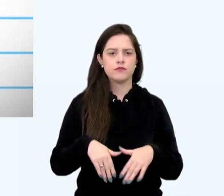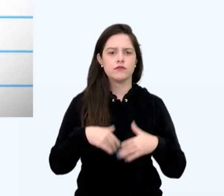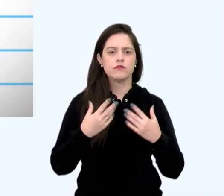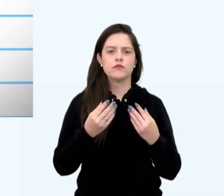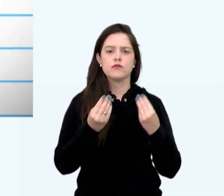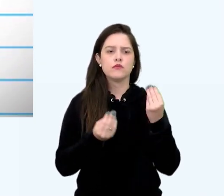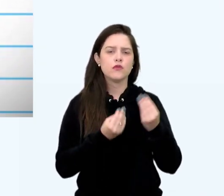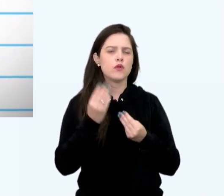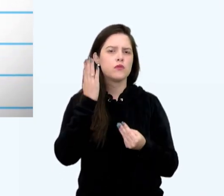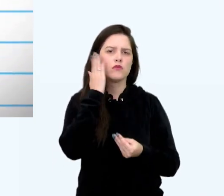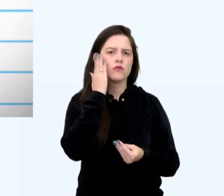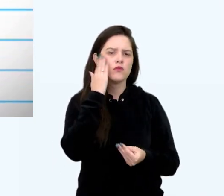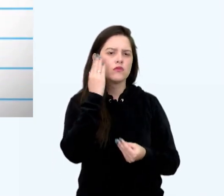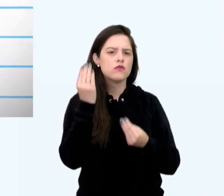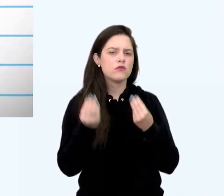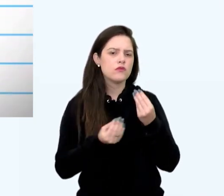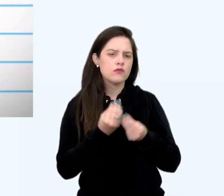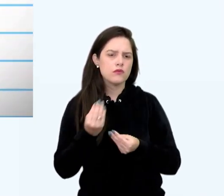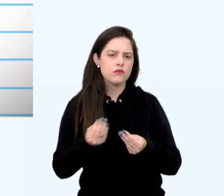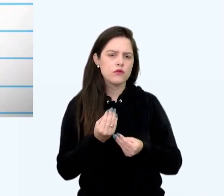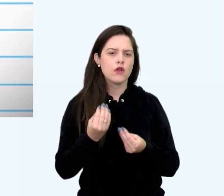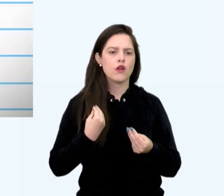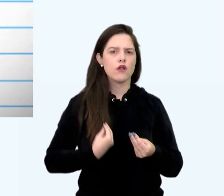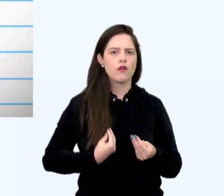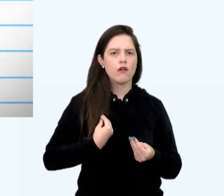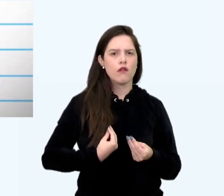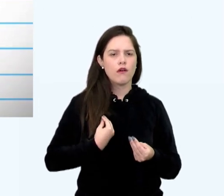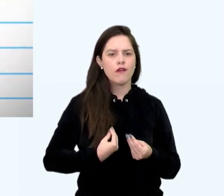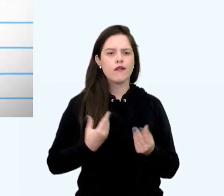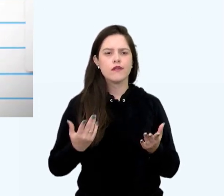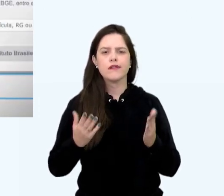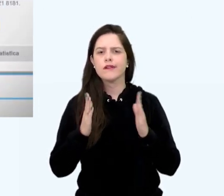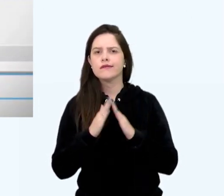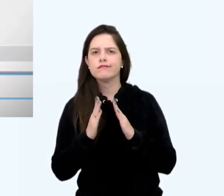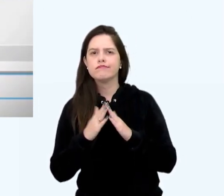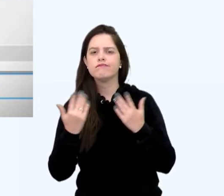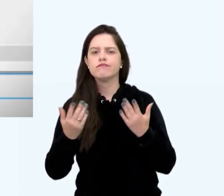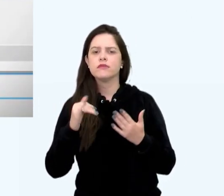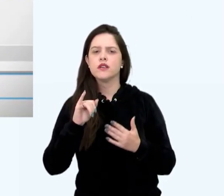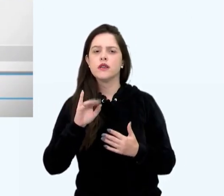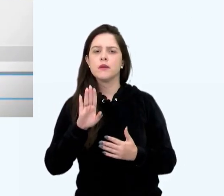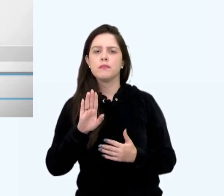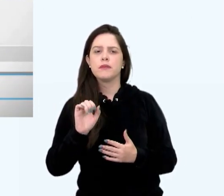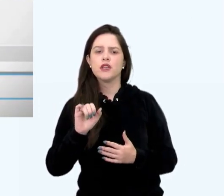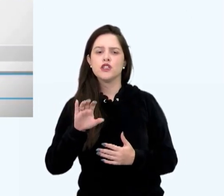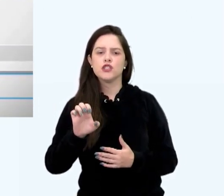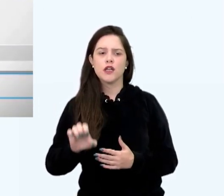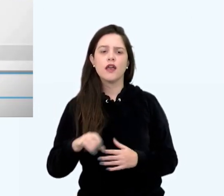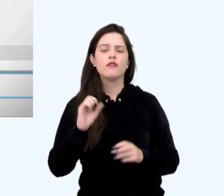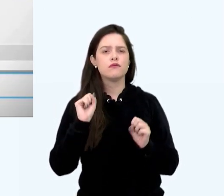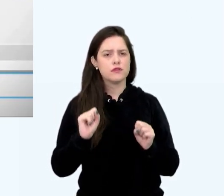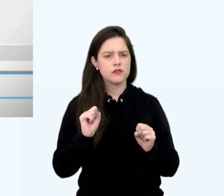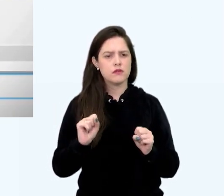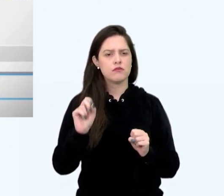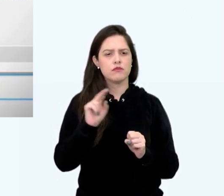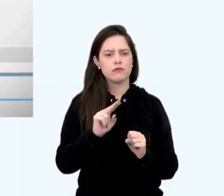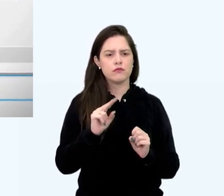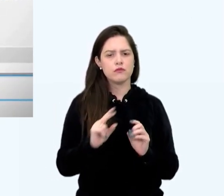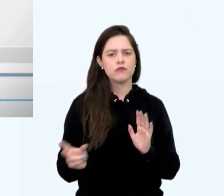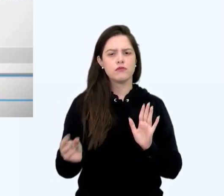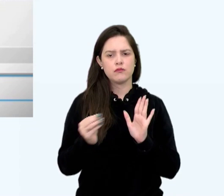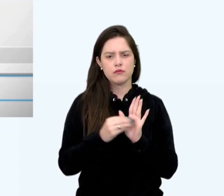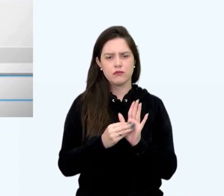como saber que quem está me ligando ou veio à minha casa é mesmo do IBGE? Você pode pedir, por exemplo, ao entrevistador